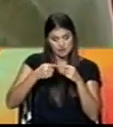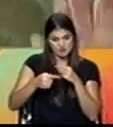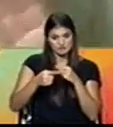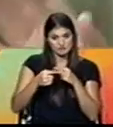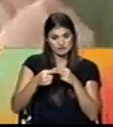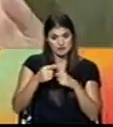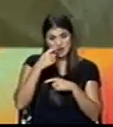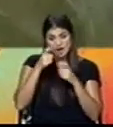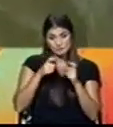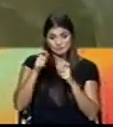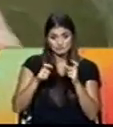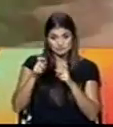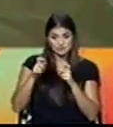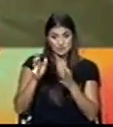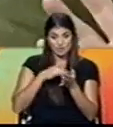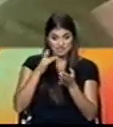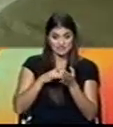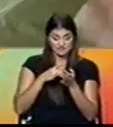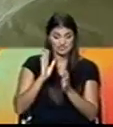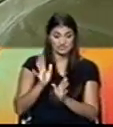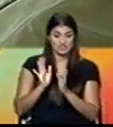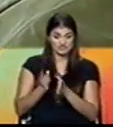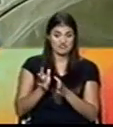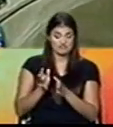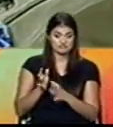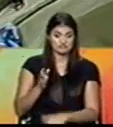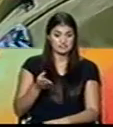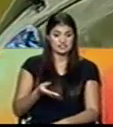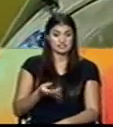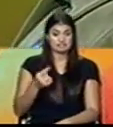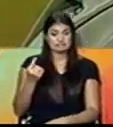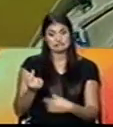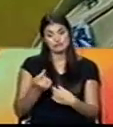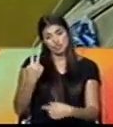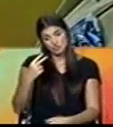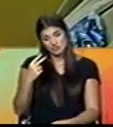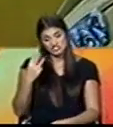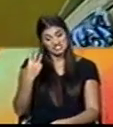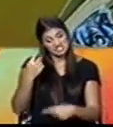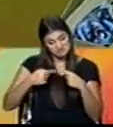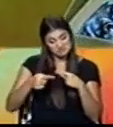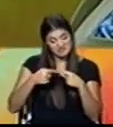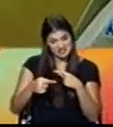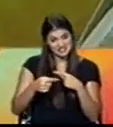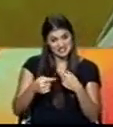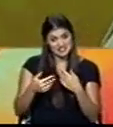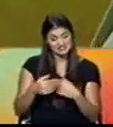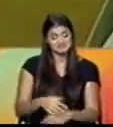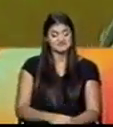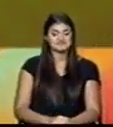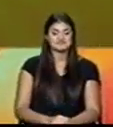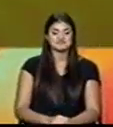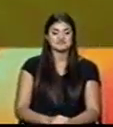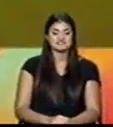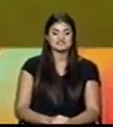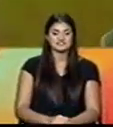há quem já quem tenha o livro e que anda já a fazer assim dois ou três por semana. Pois não quero. Mas pronto, a